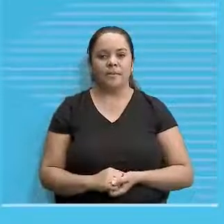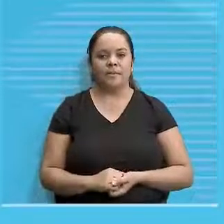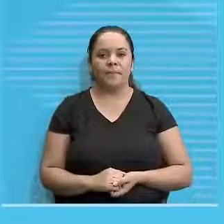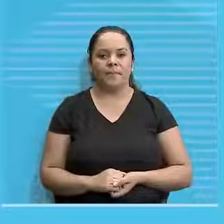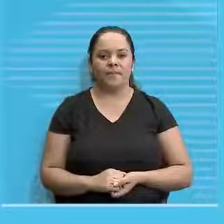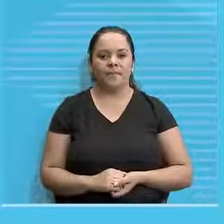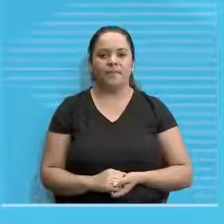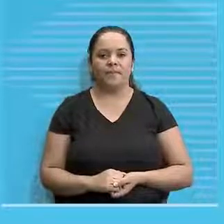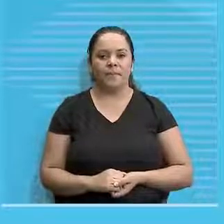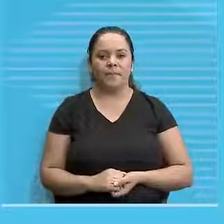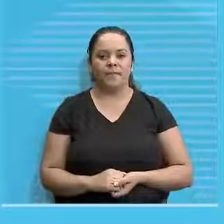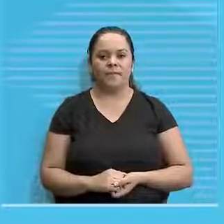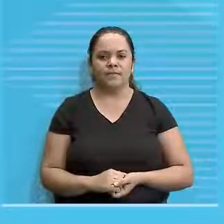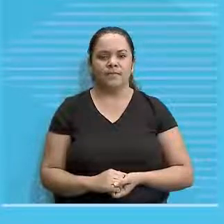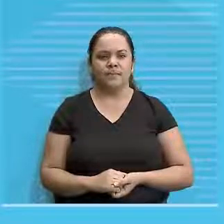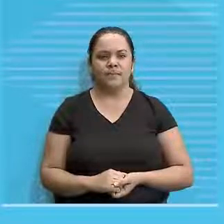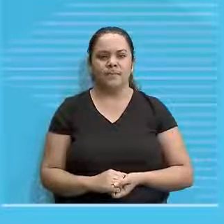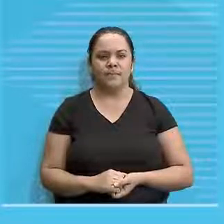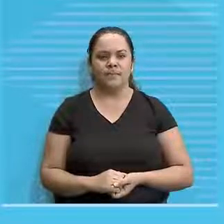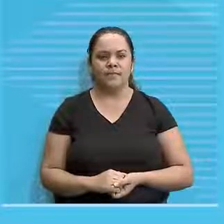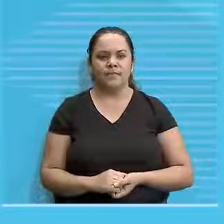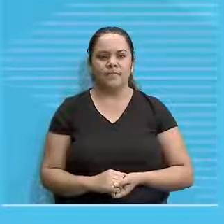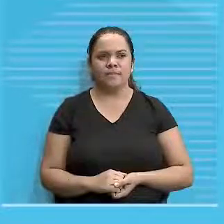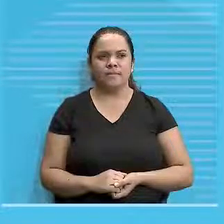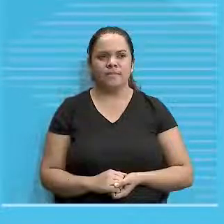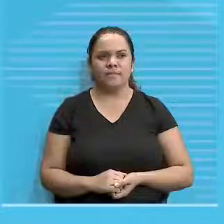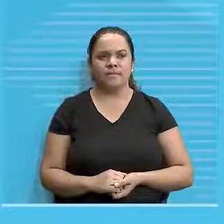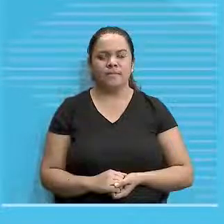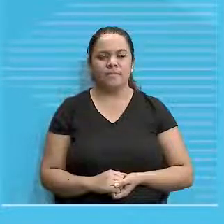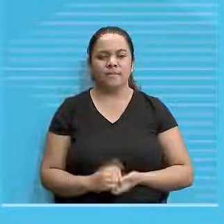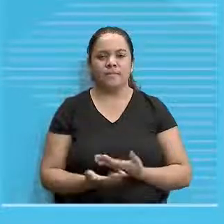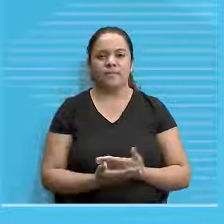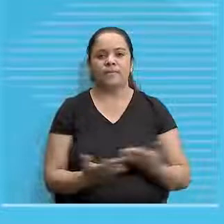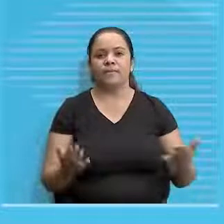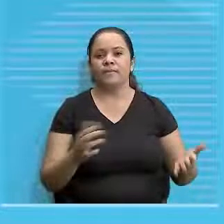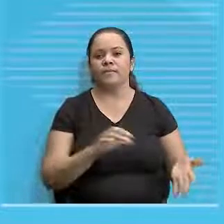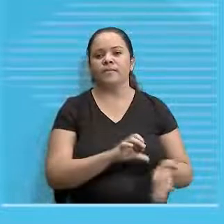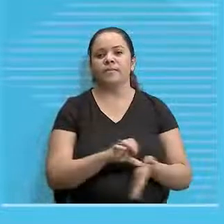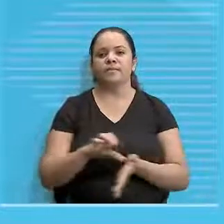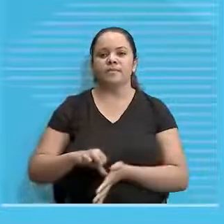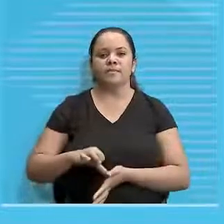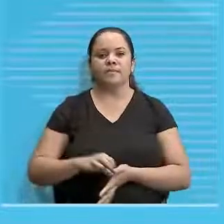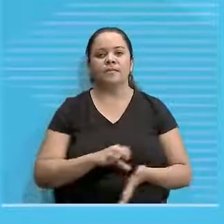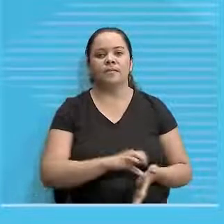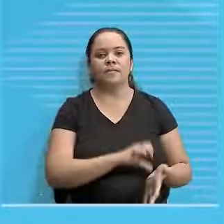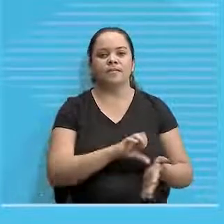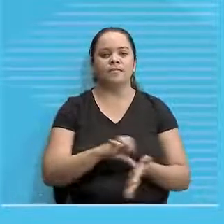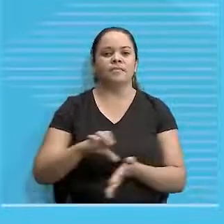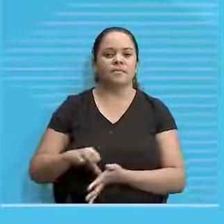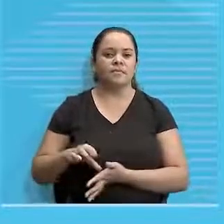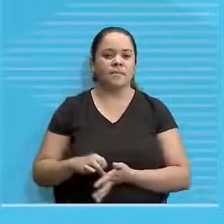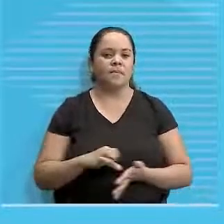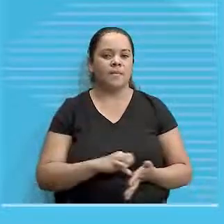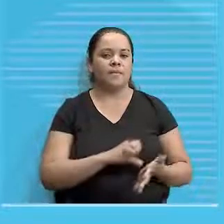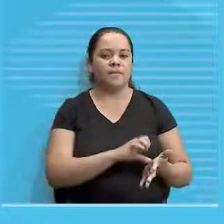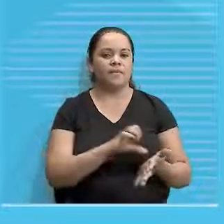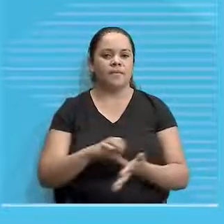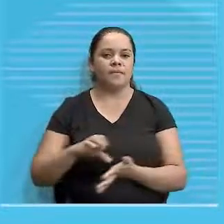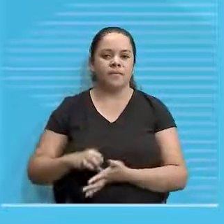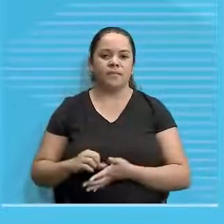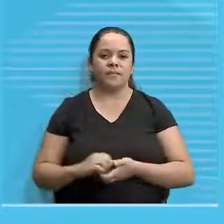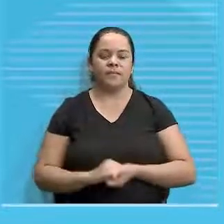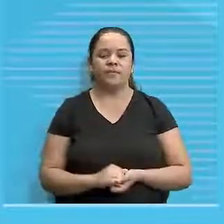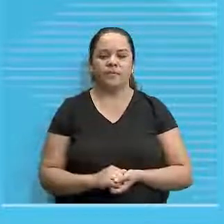Então, cadê o pessoal aqui, os polos que estão conectados, Oeiras? São José do Peixe,